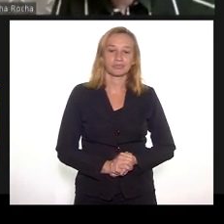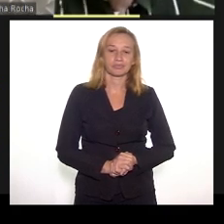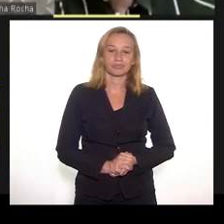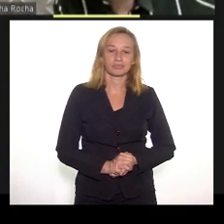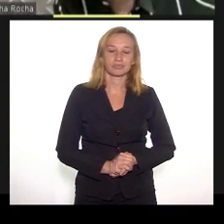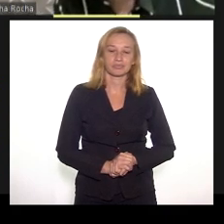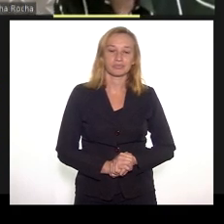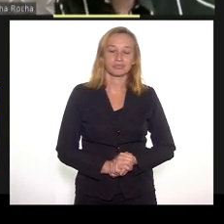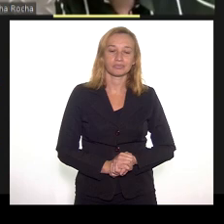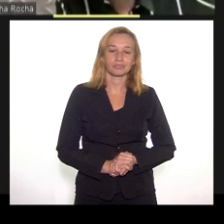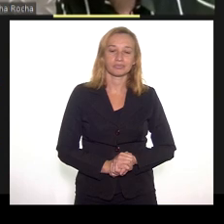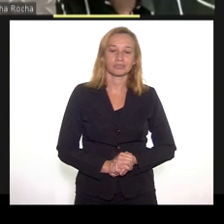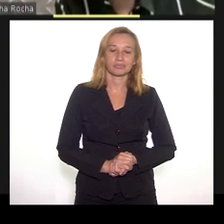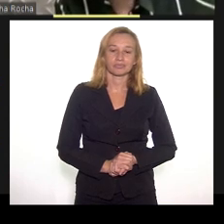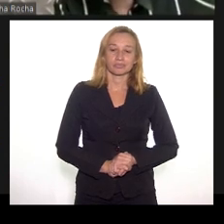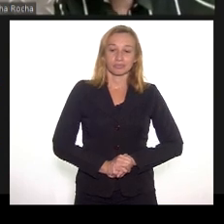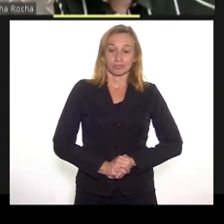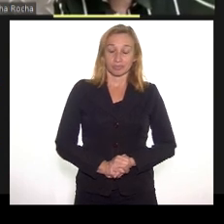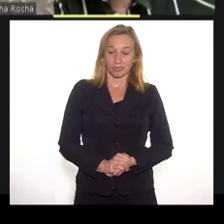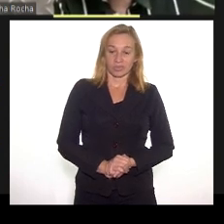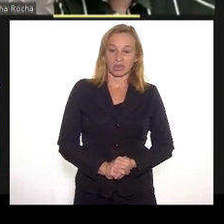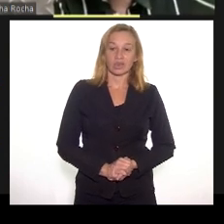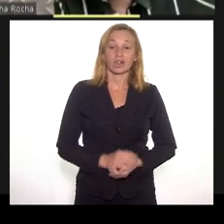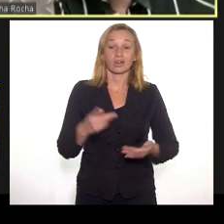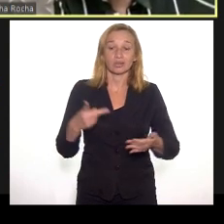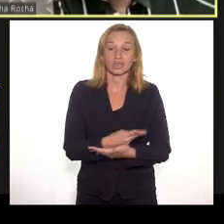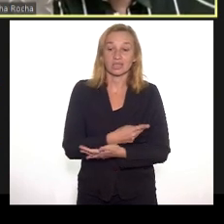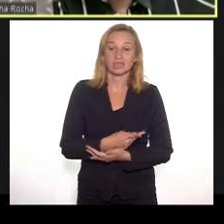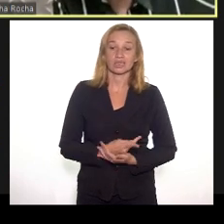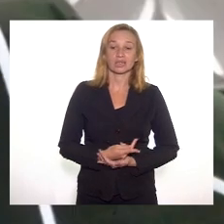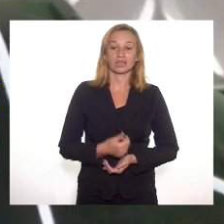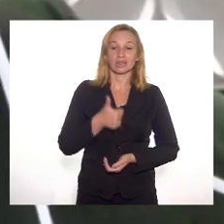Marta? Está da Marta Rocha. Gratidão, o ocorrido na